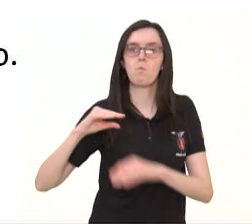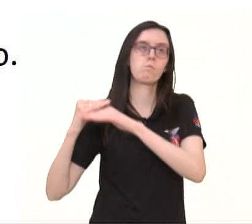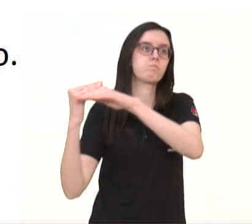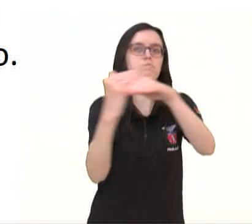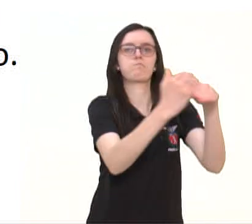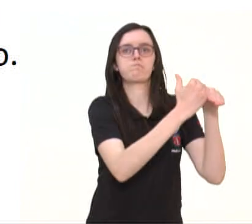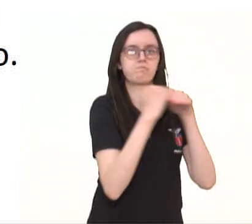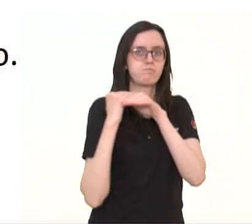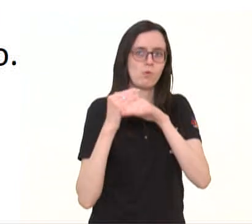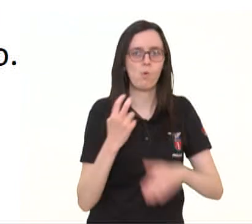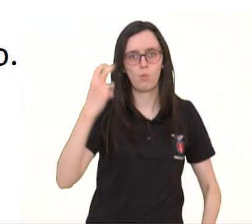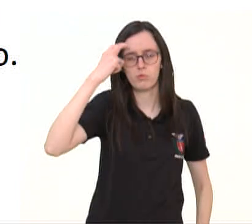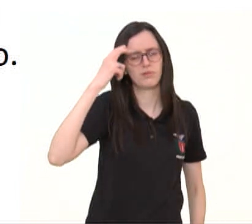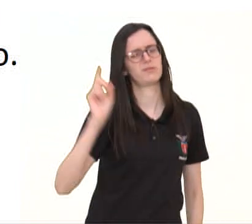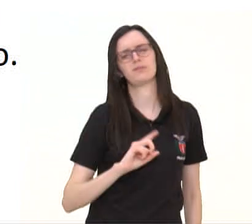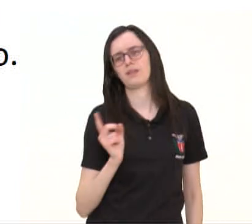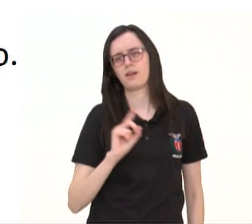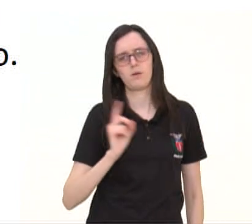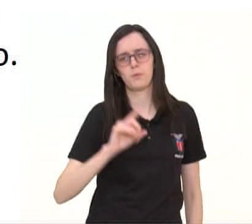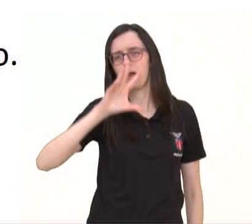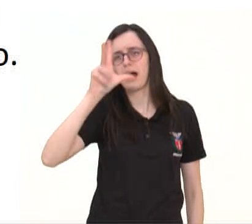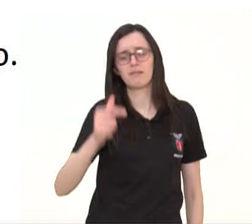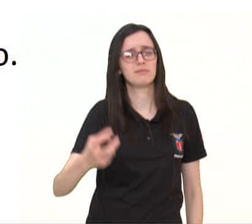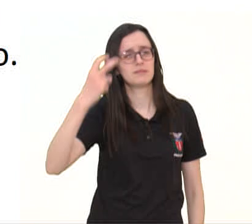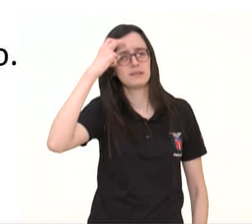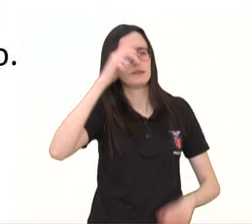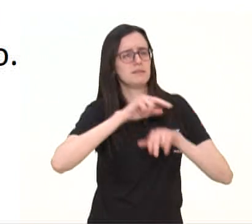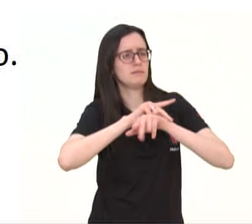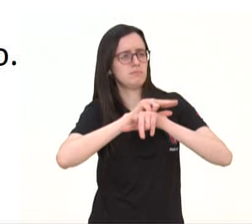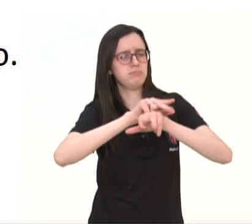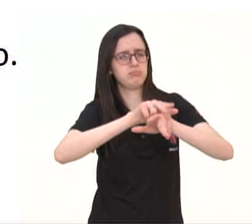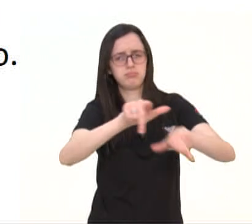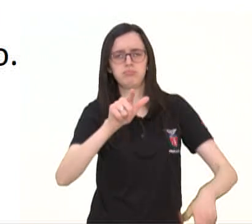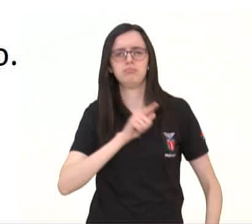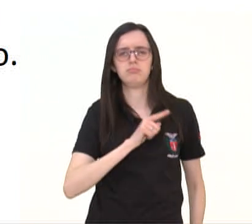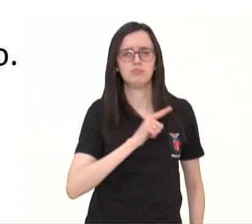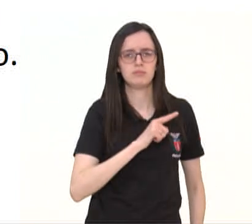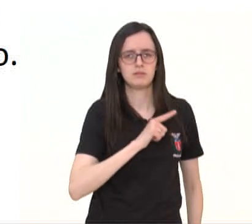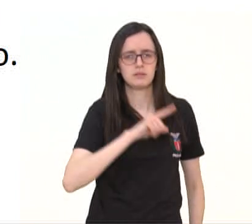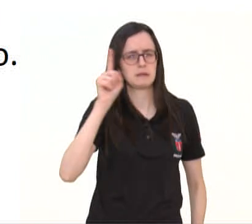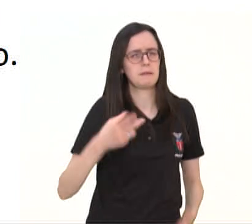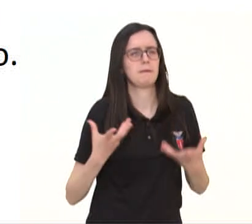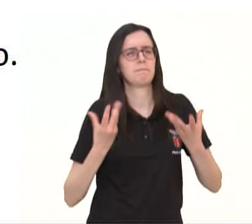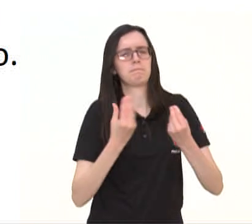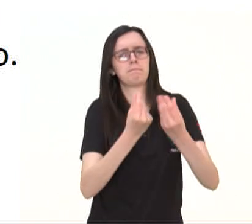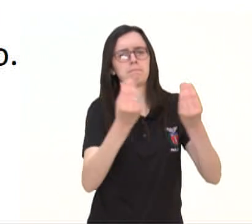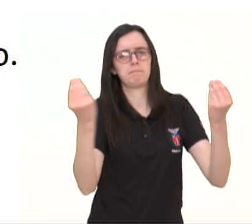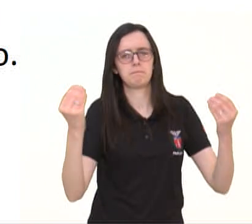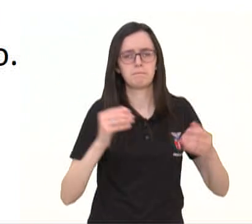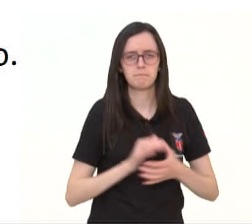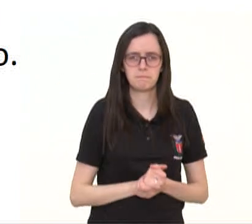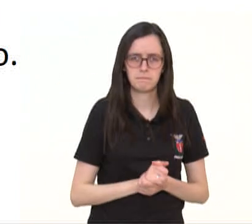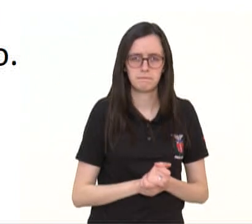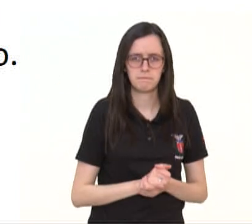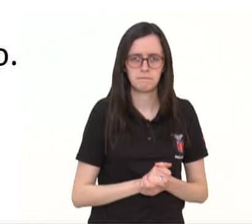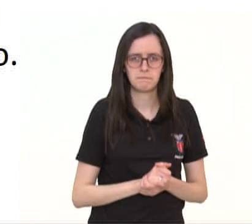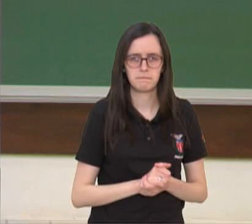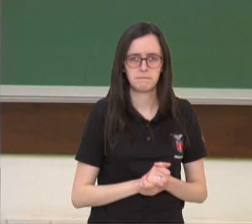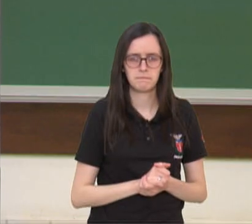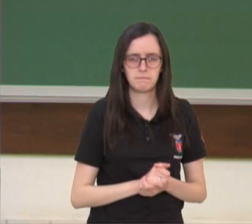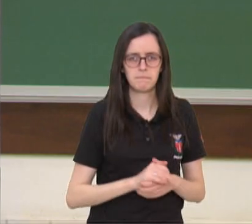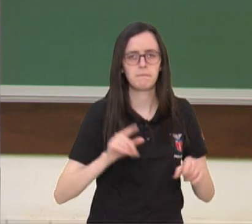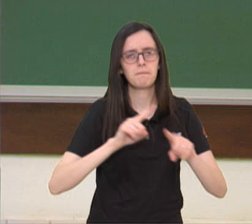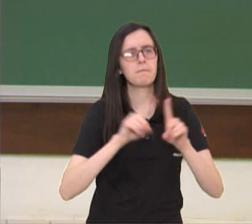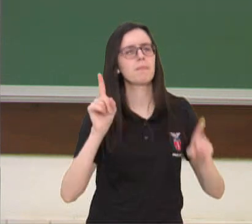Não. A cultura é diversa. O continente africano ele tem uma diversidade cultural gigantesca. E um pouquinho antes,